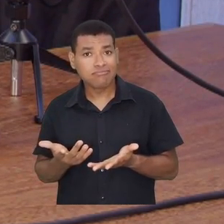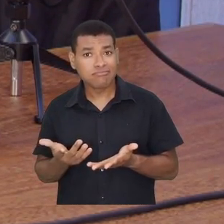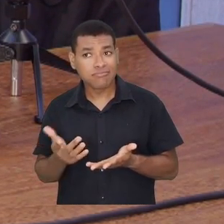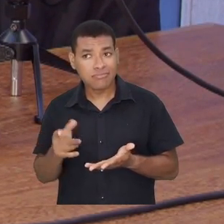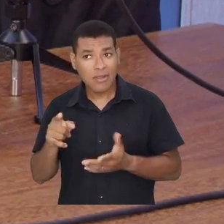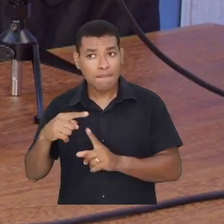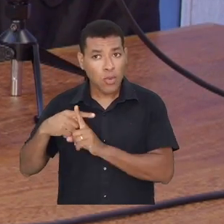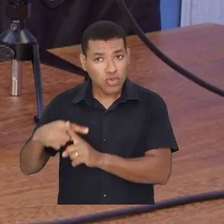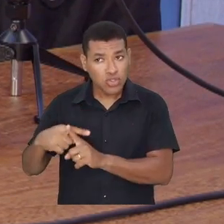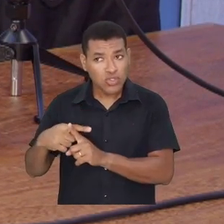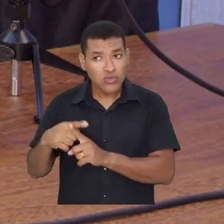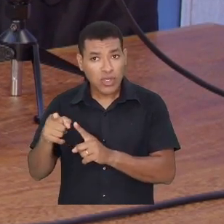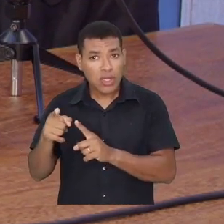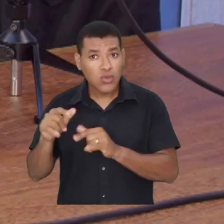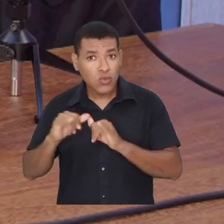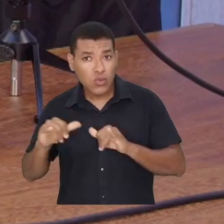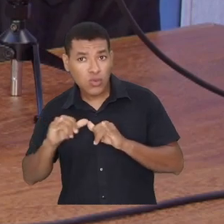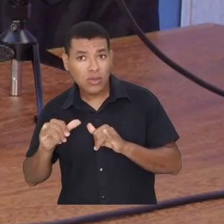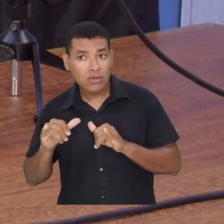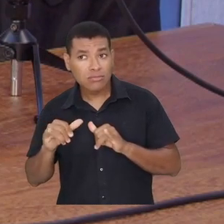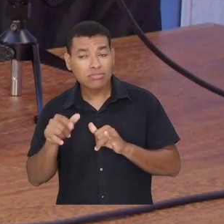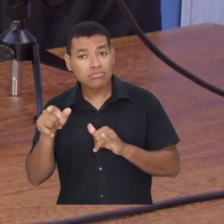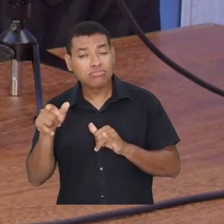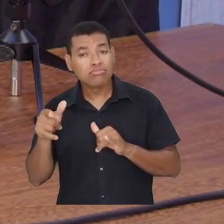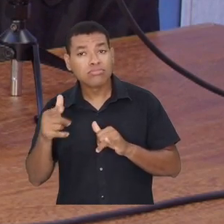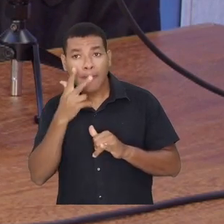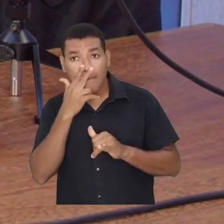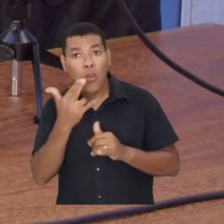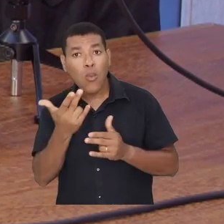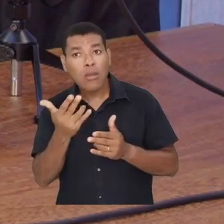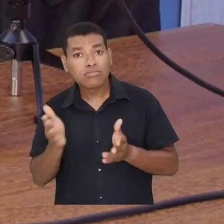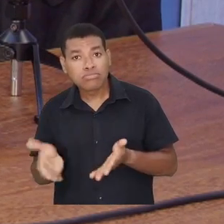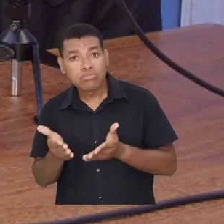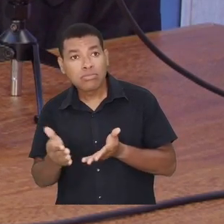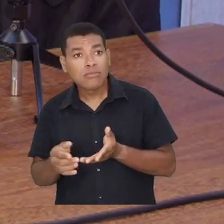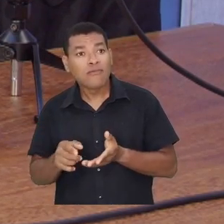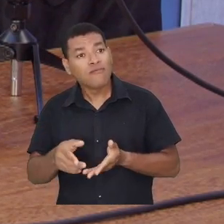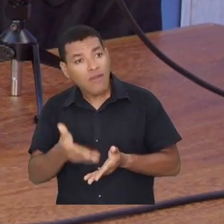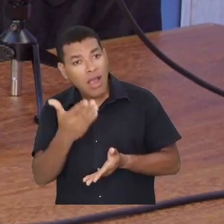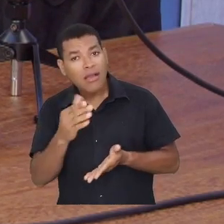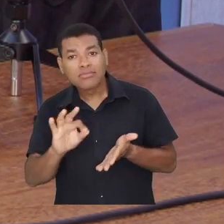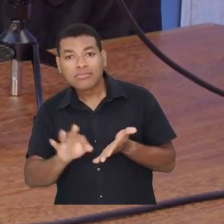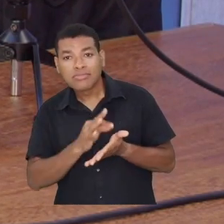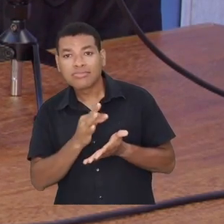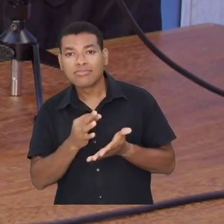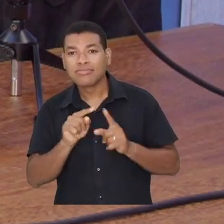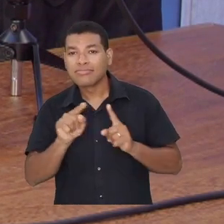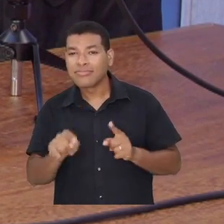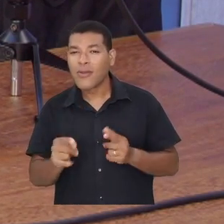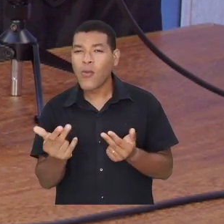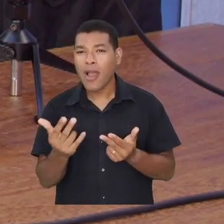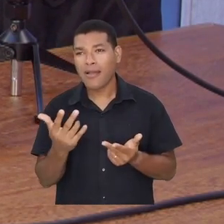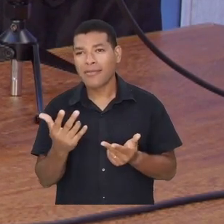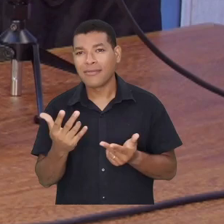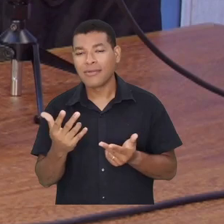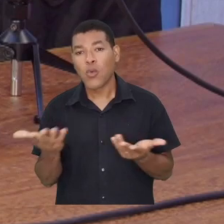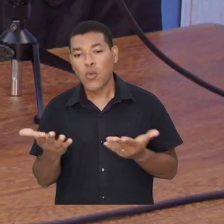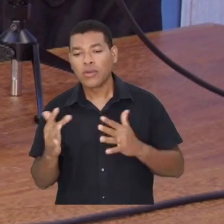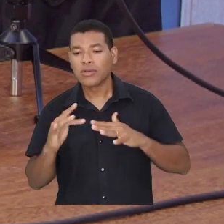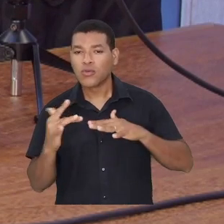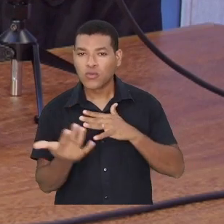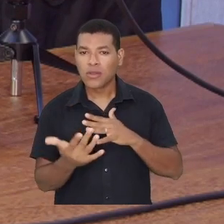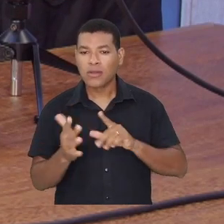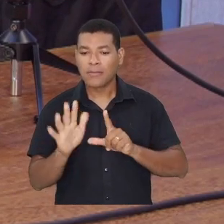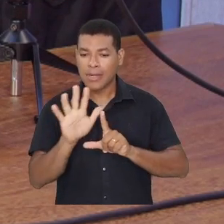tá positiva a notícia, eu acho que isso incentiva com que ela vá se inscrever nas vagas. Então, hoje as redes sociais,